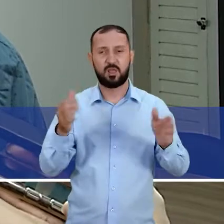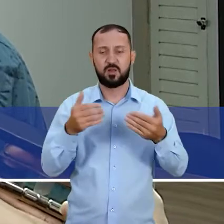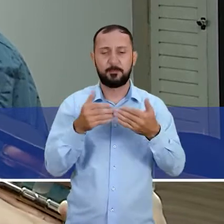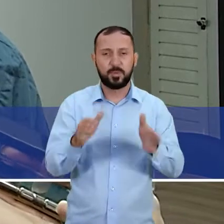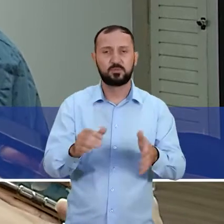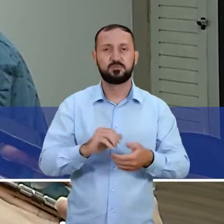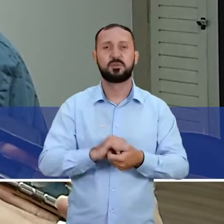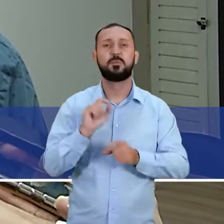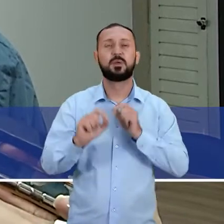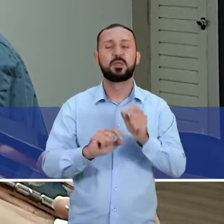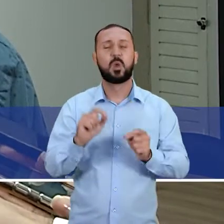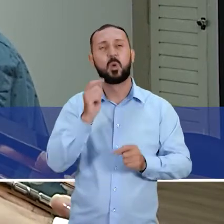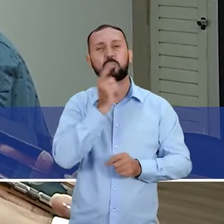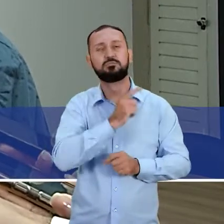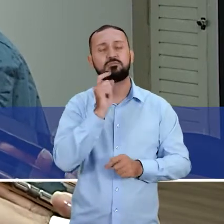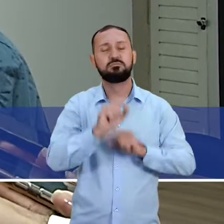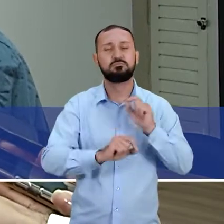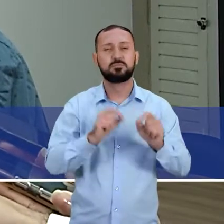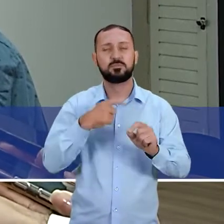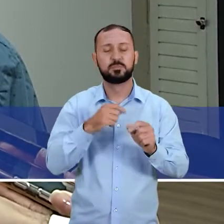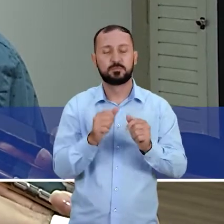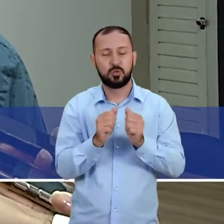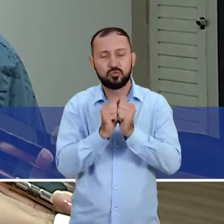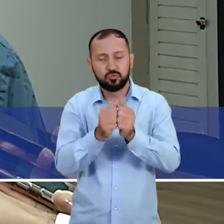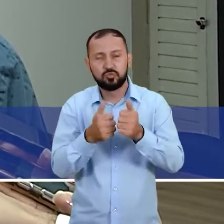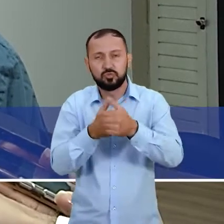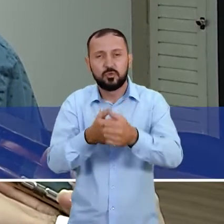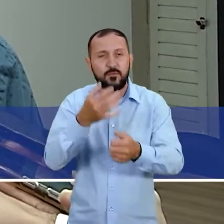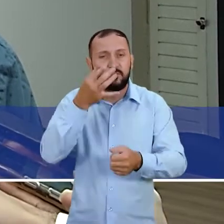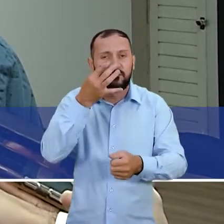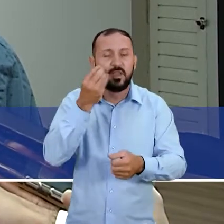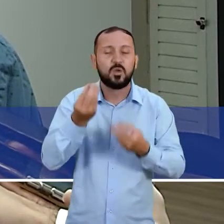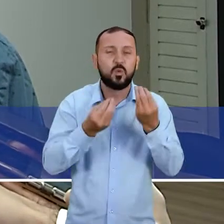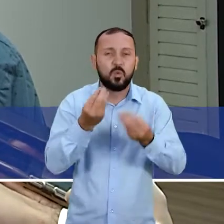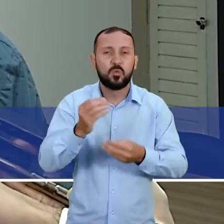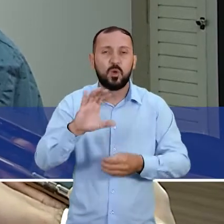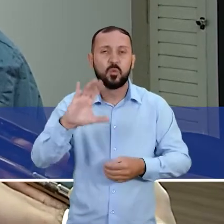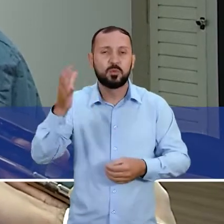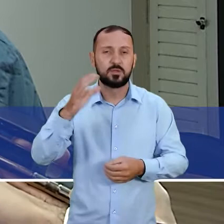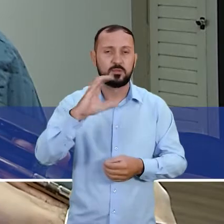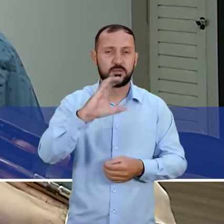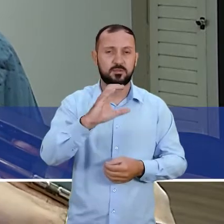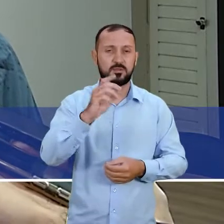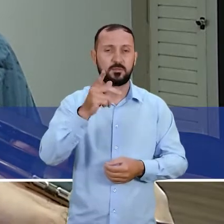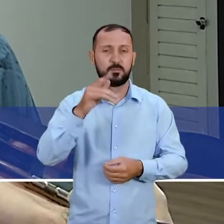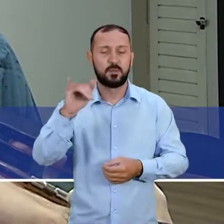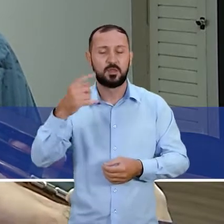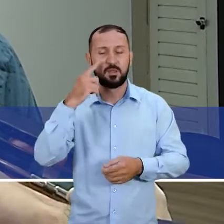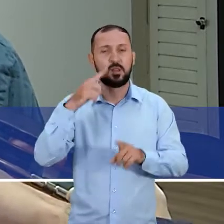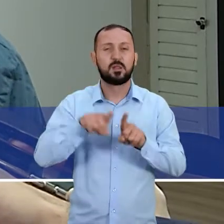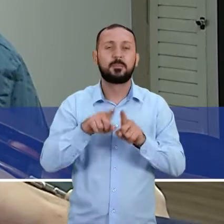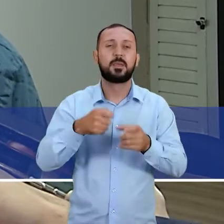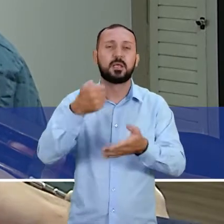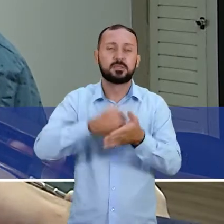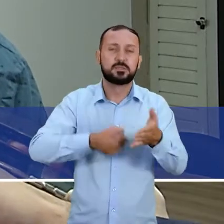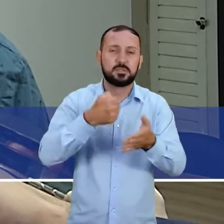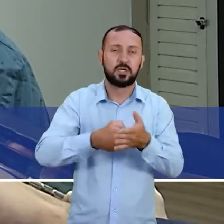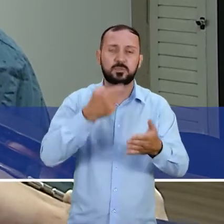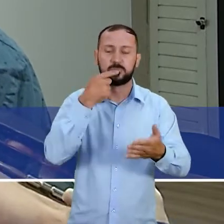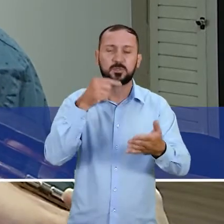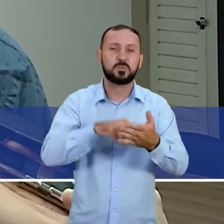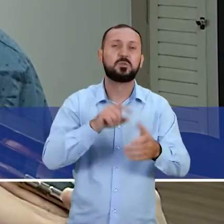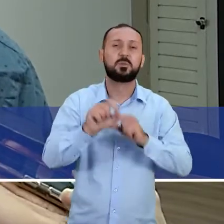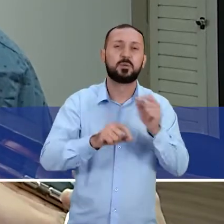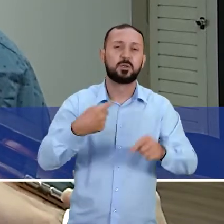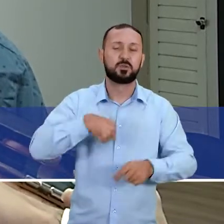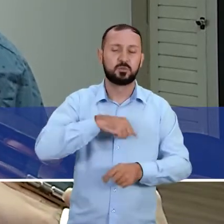aqui e também pudessem acompanhar o trabalho dessa CPI, trazendo também as reivindicações, as denúncias, etc.,